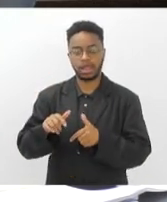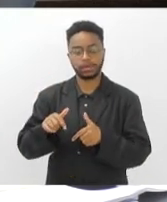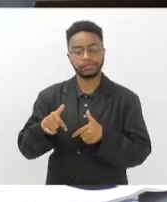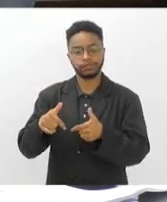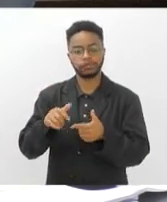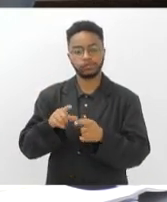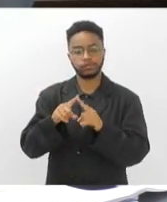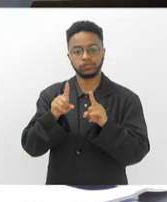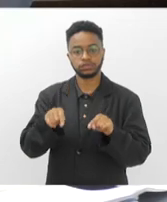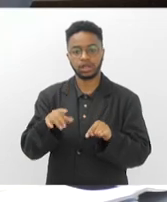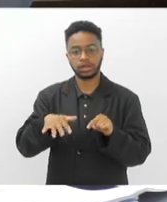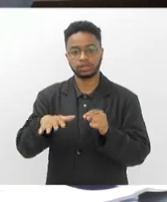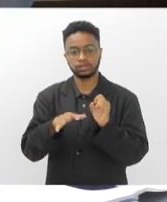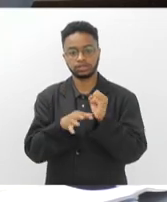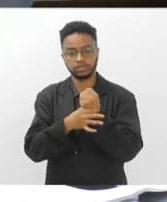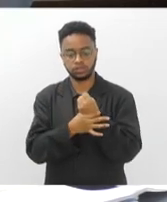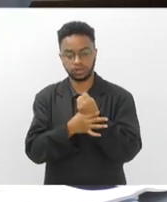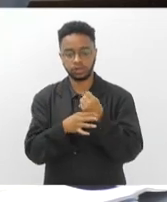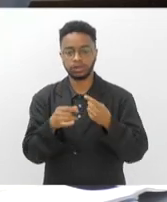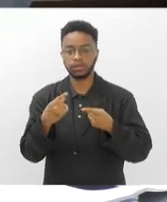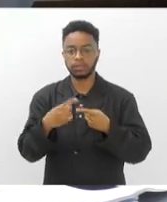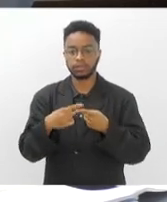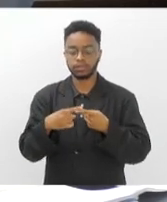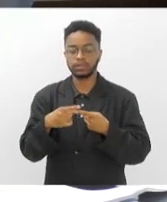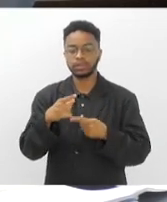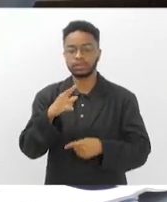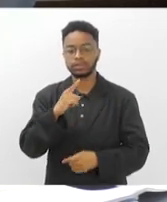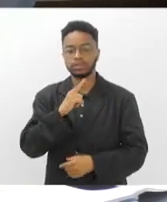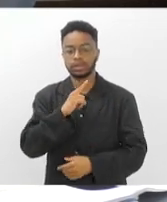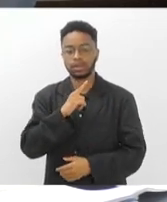a ele, além dos seus